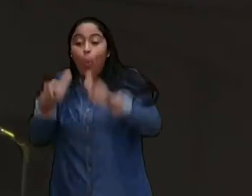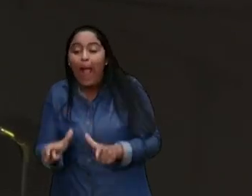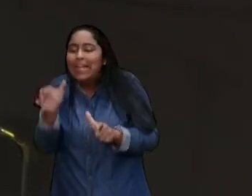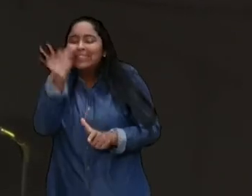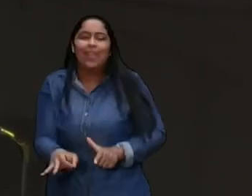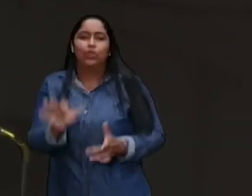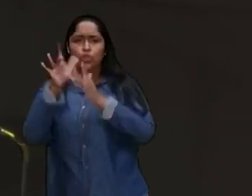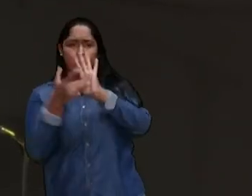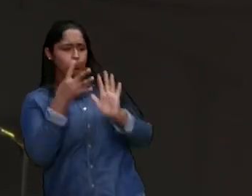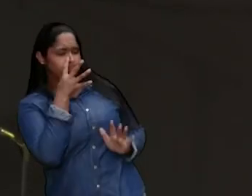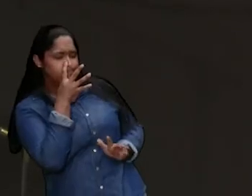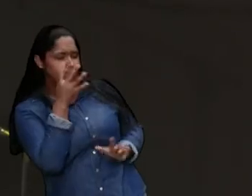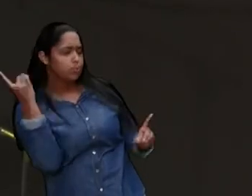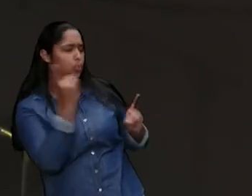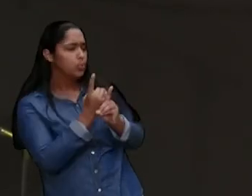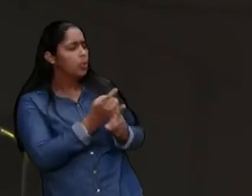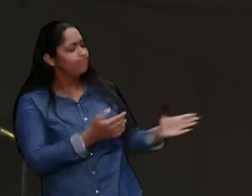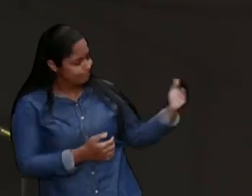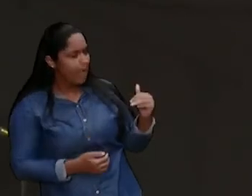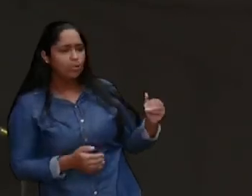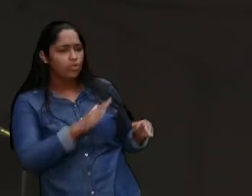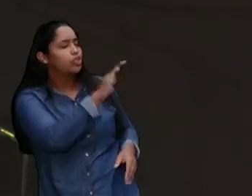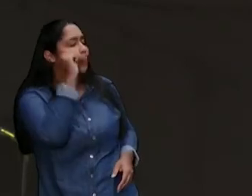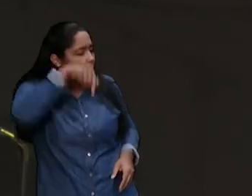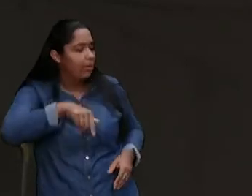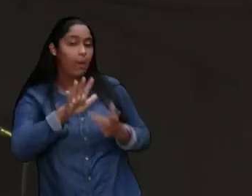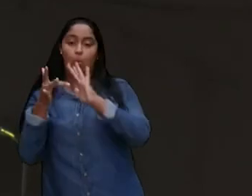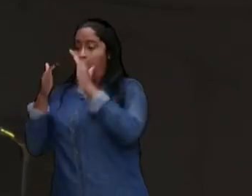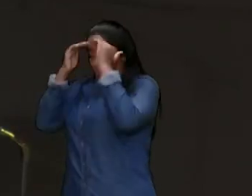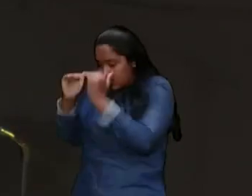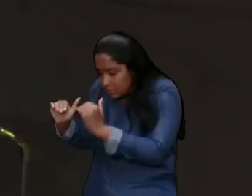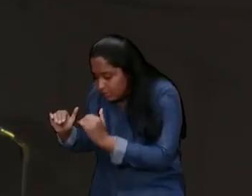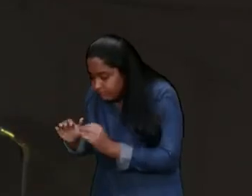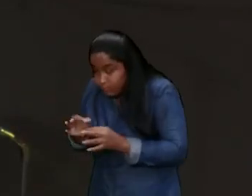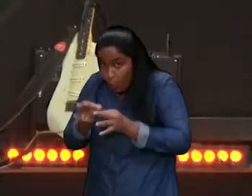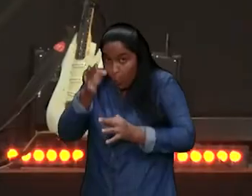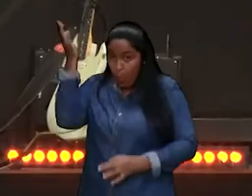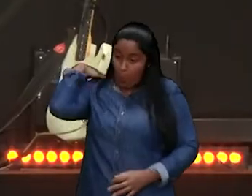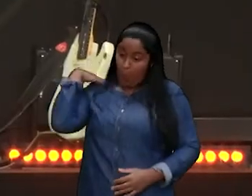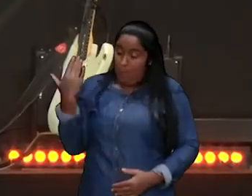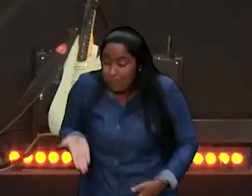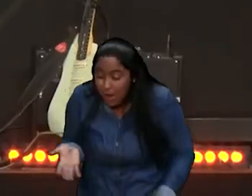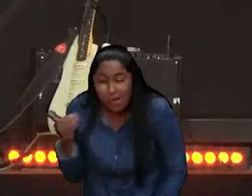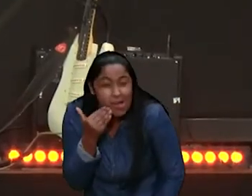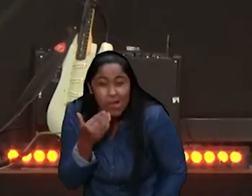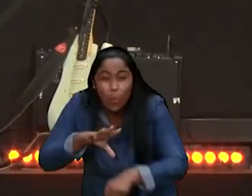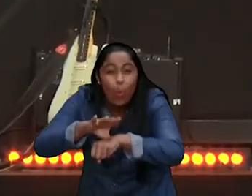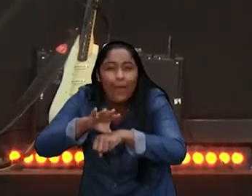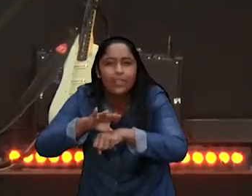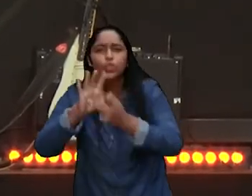ela veio para frente é para sempre em direito agora ela papum e acertou